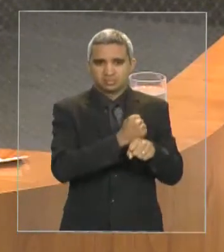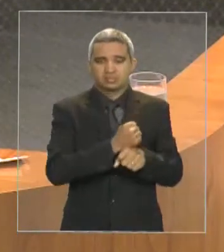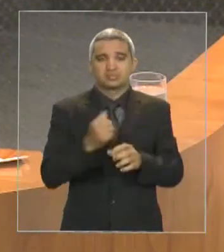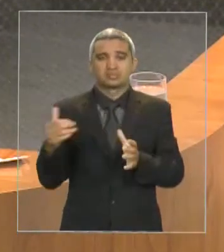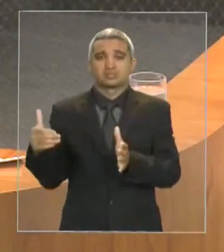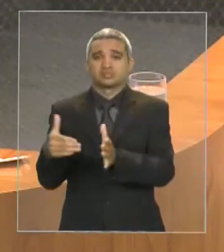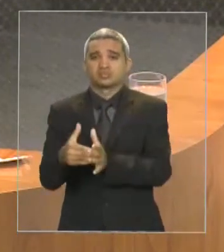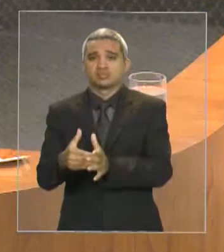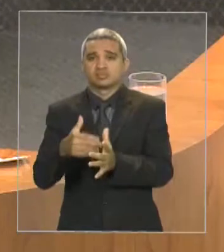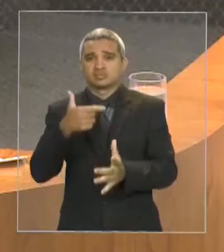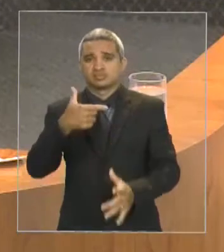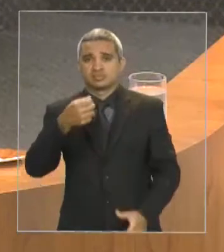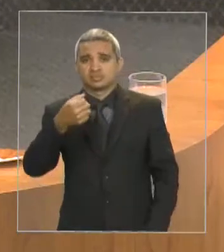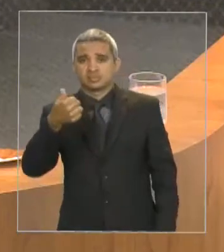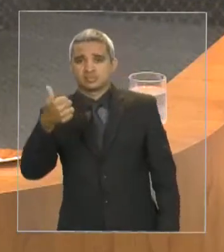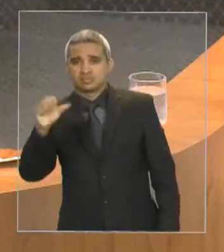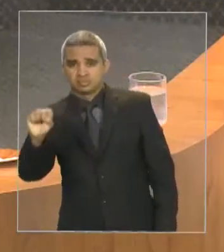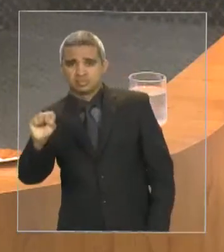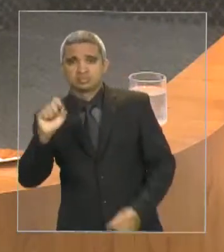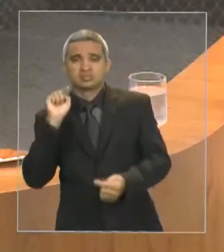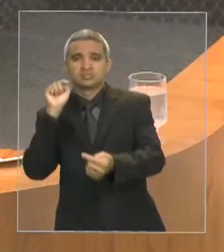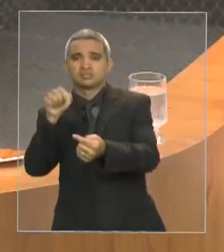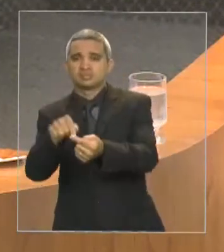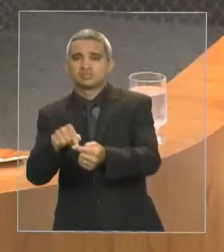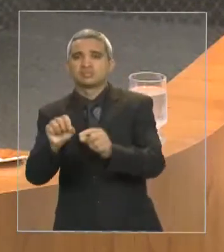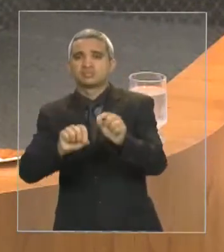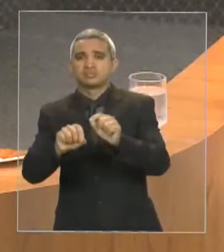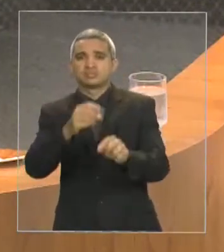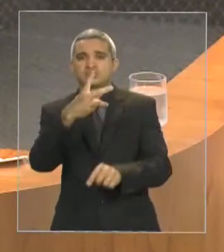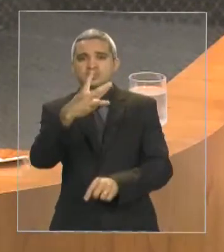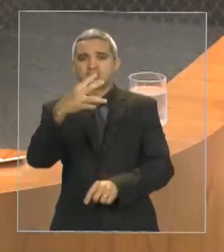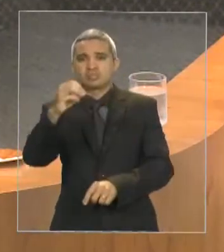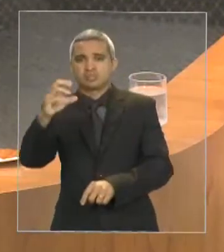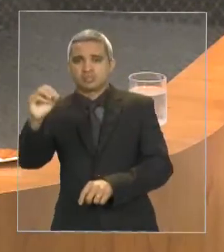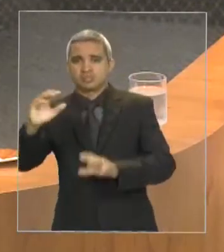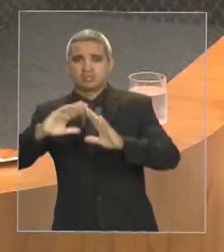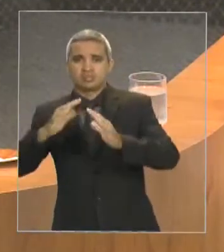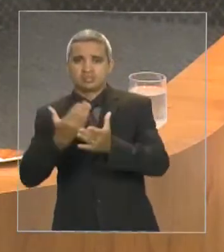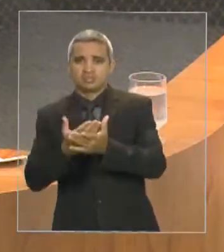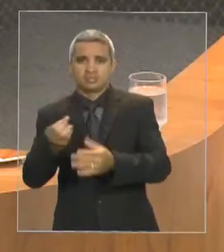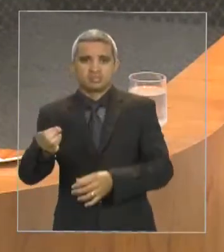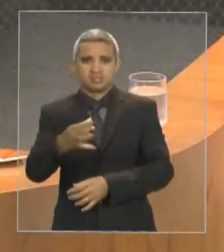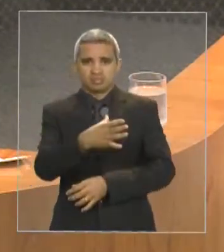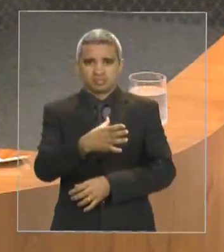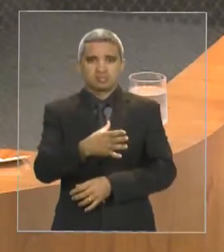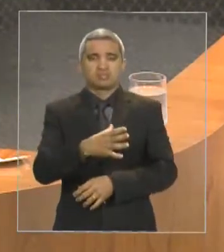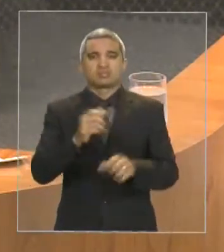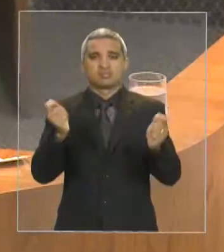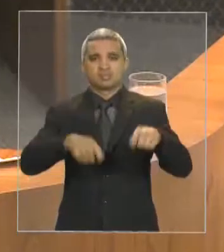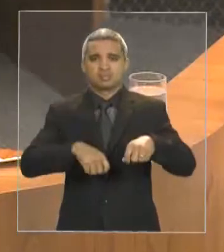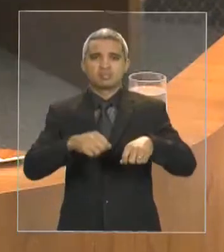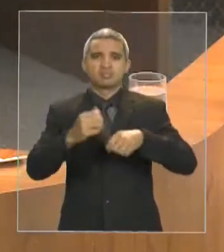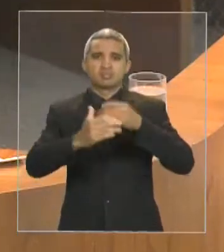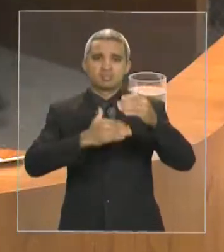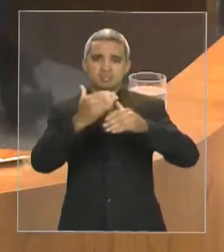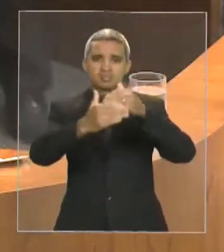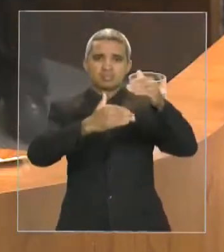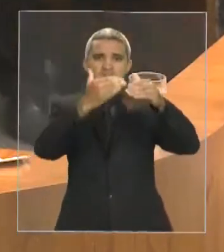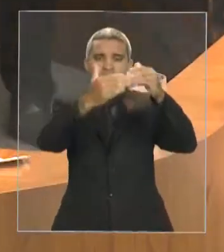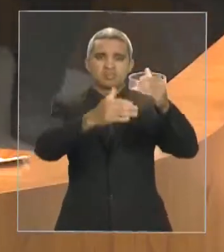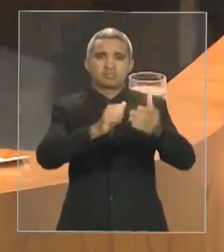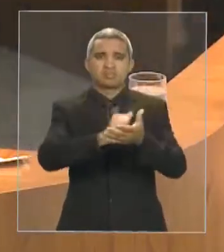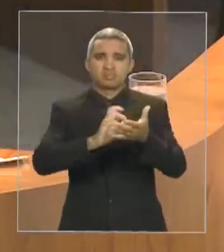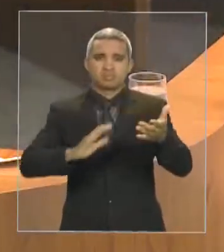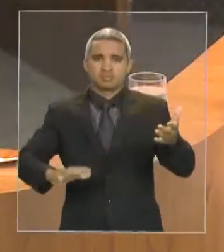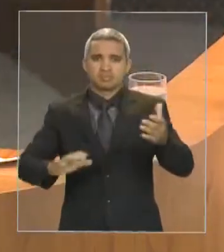2018, o objetivo é alcançar 300 escolas entregues aos municípios, para que eles possam desenvolver as atividades de educação básica, que